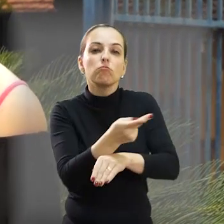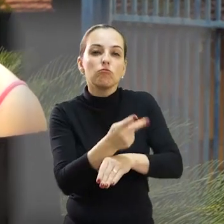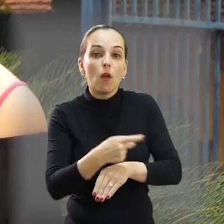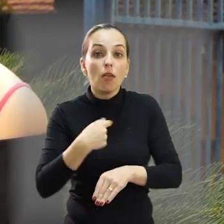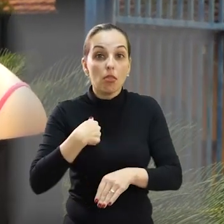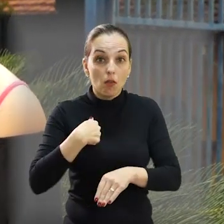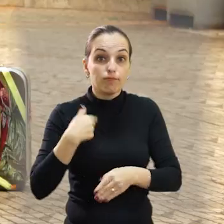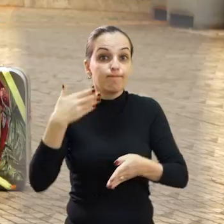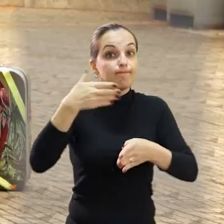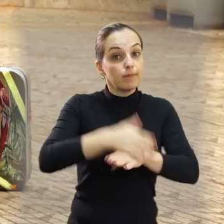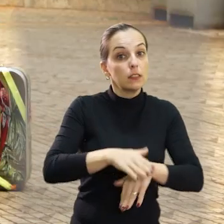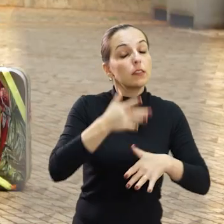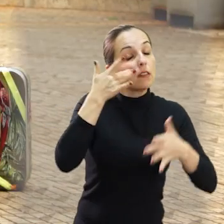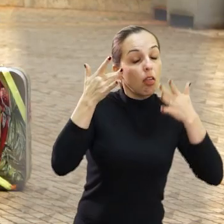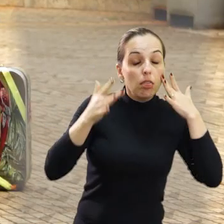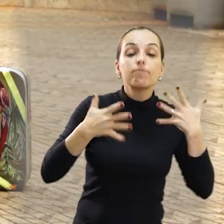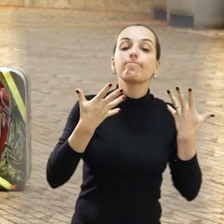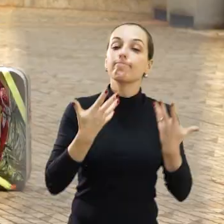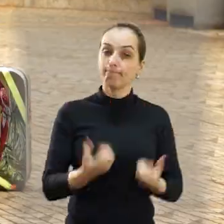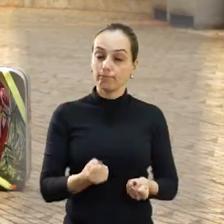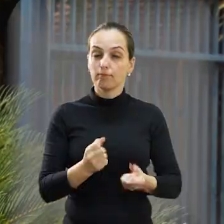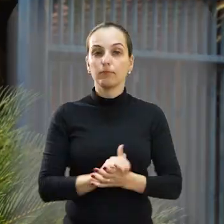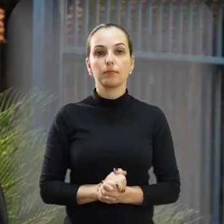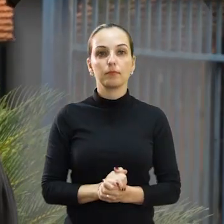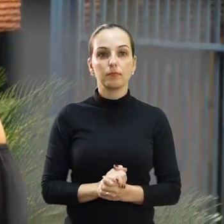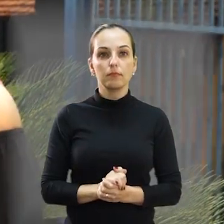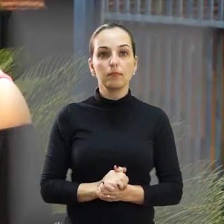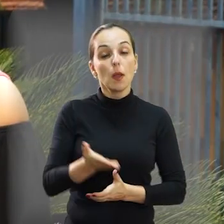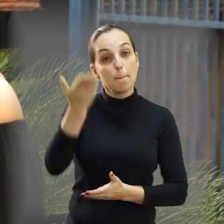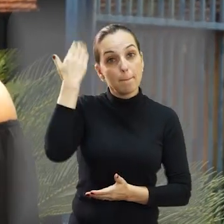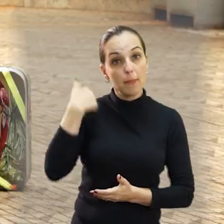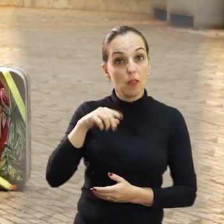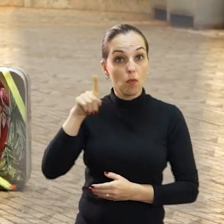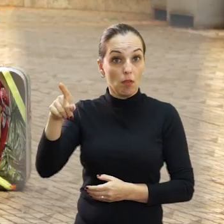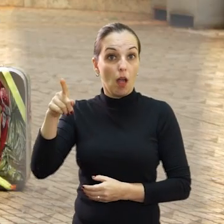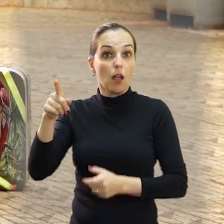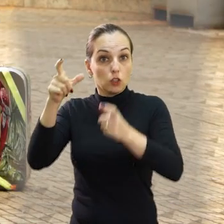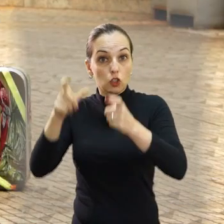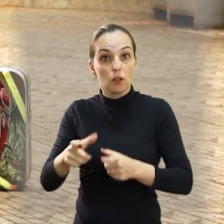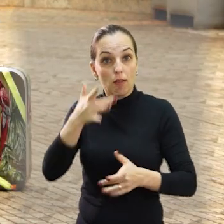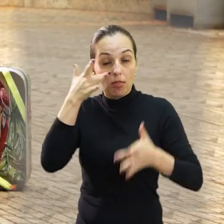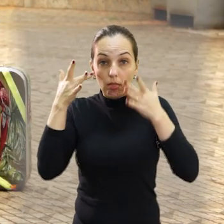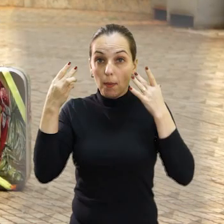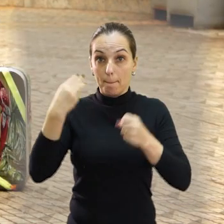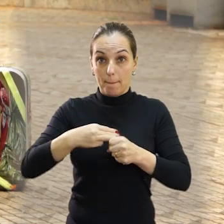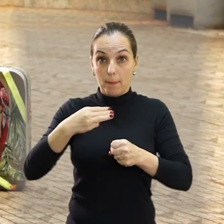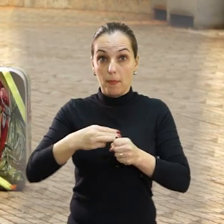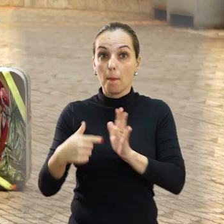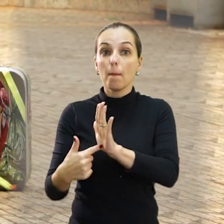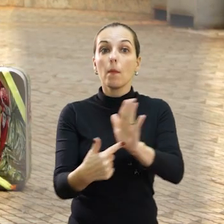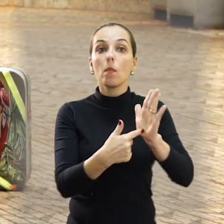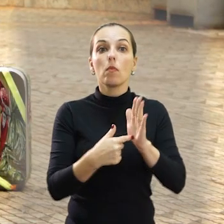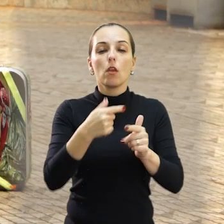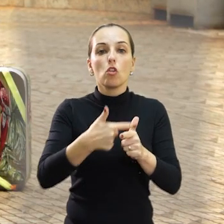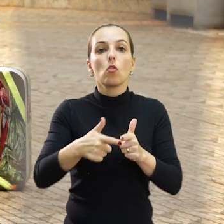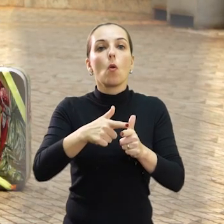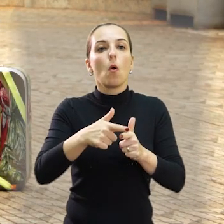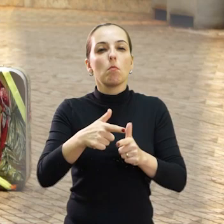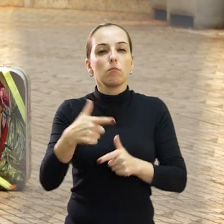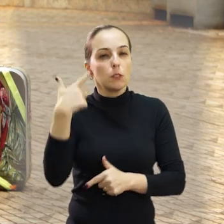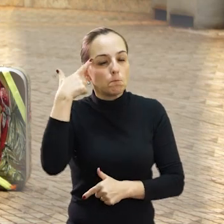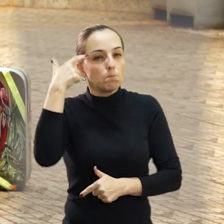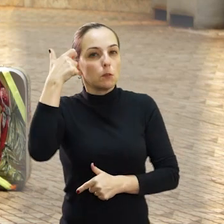procurando atores. Eu aceitei o desafio e fui. Nós apresentamos uma peça que falava sobre o suicídio e foi no